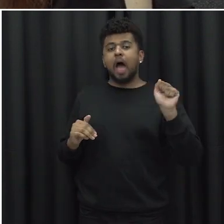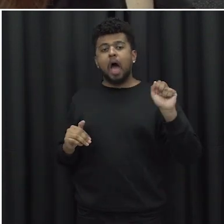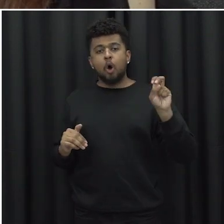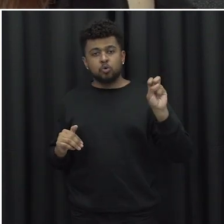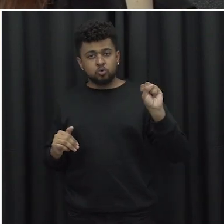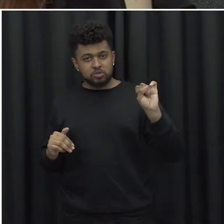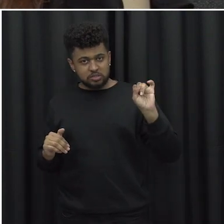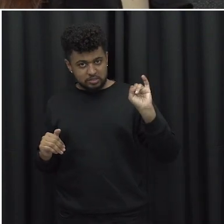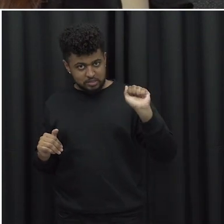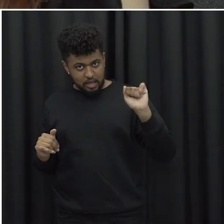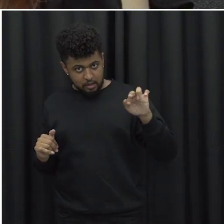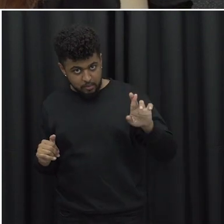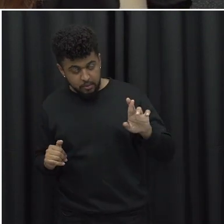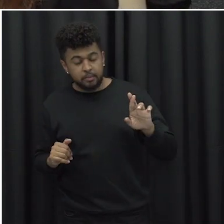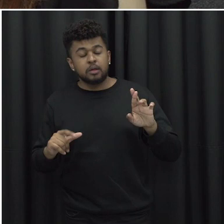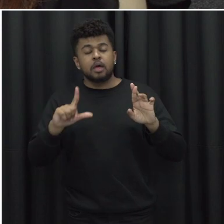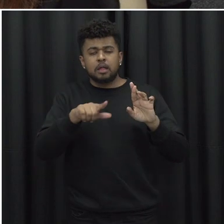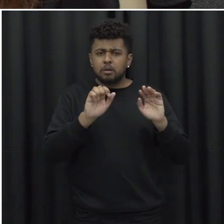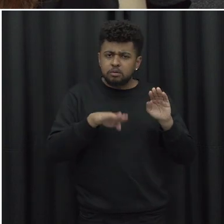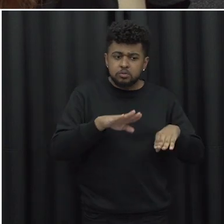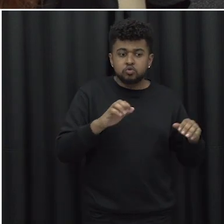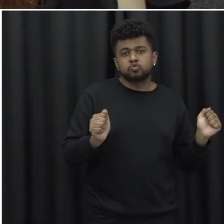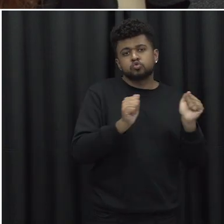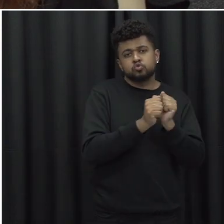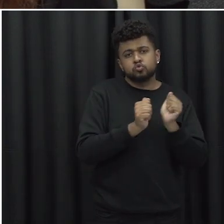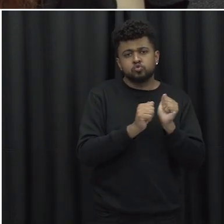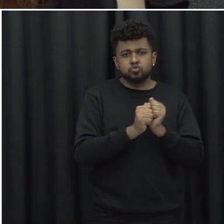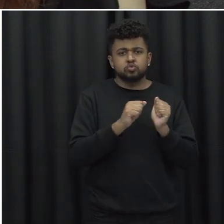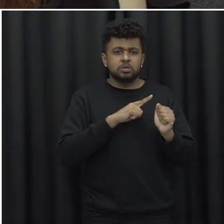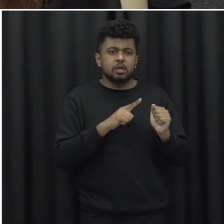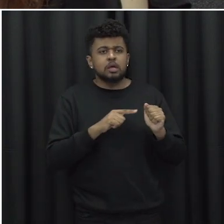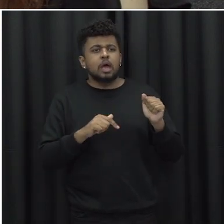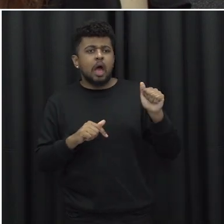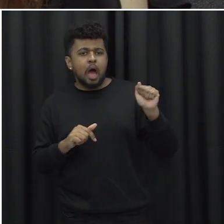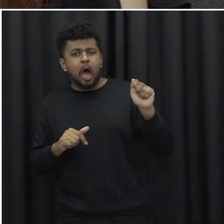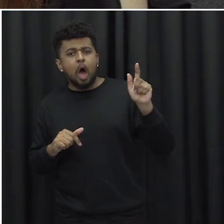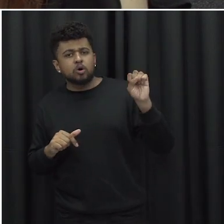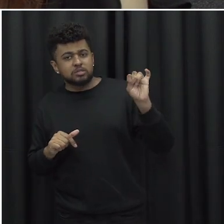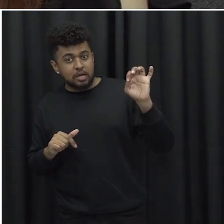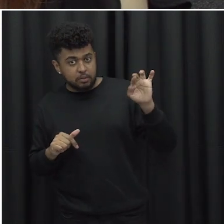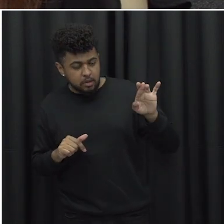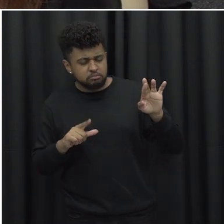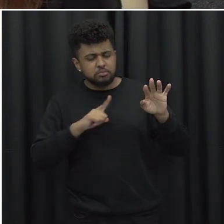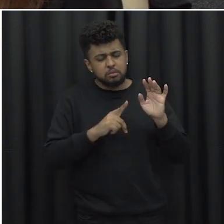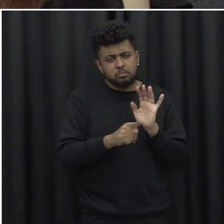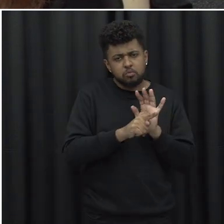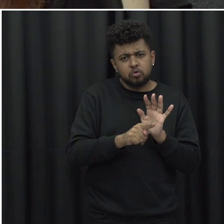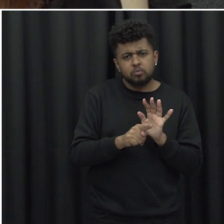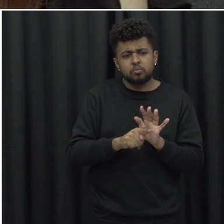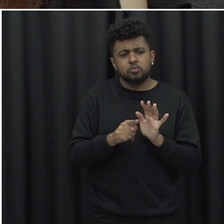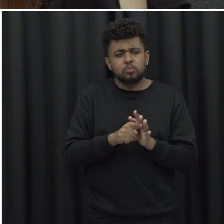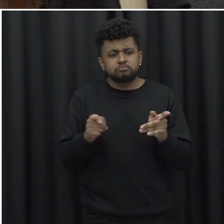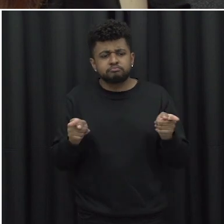Alzheimer. E às vezes ela está junto com o Alzheimer. O paciente ele acaba tendo um quadro vascular, um quadro como se fosse